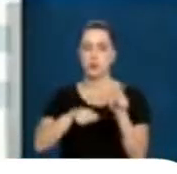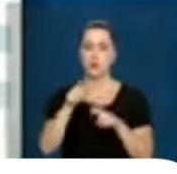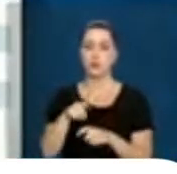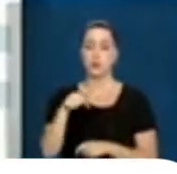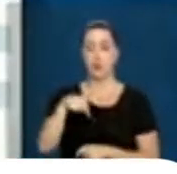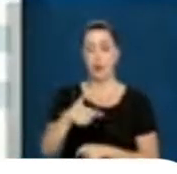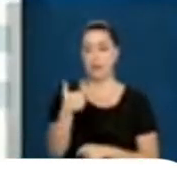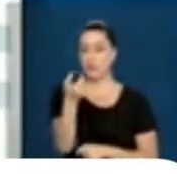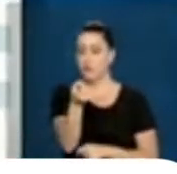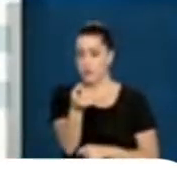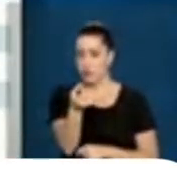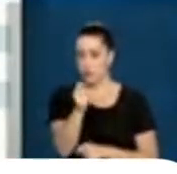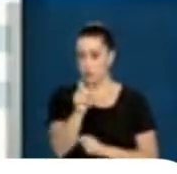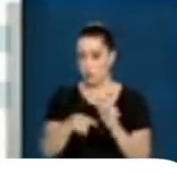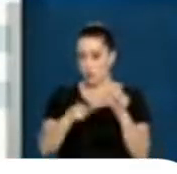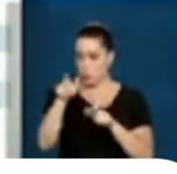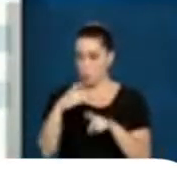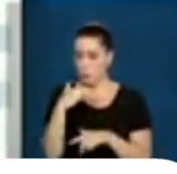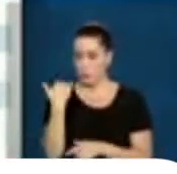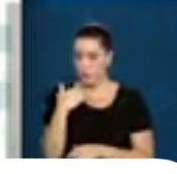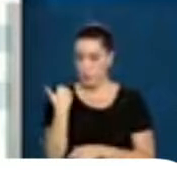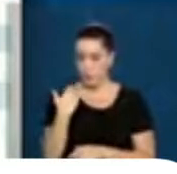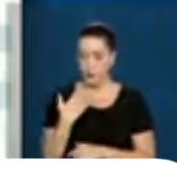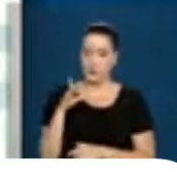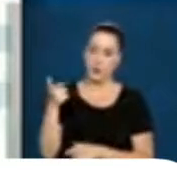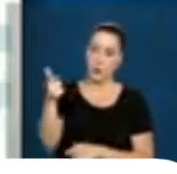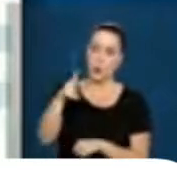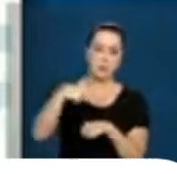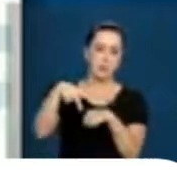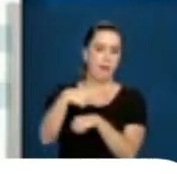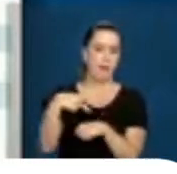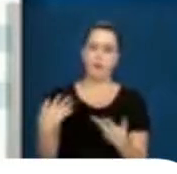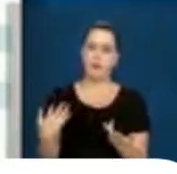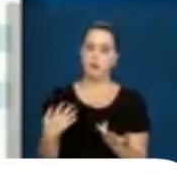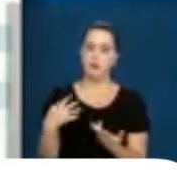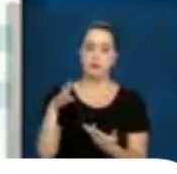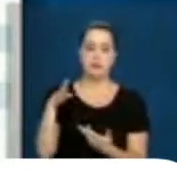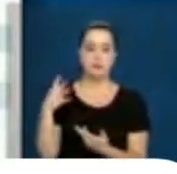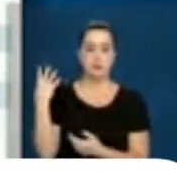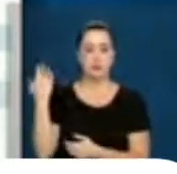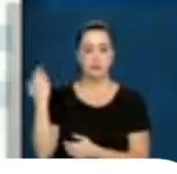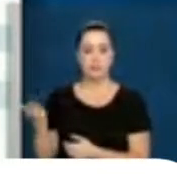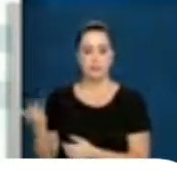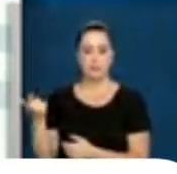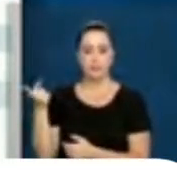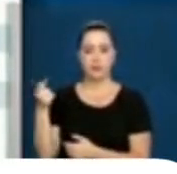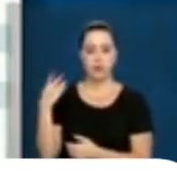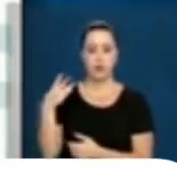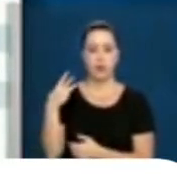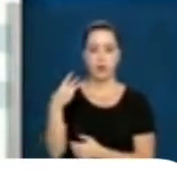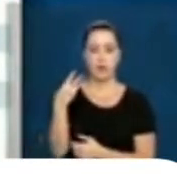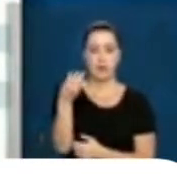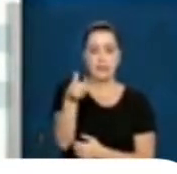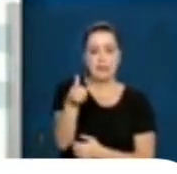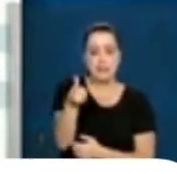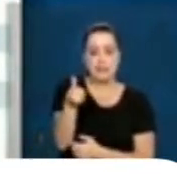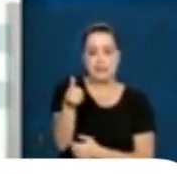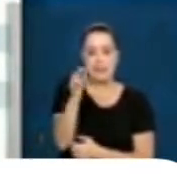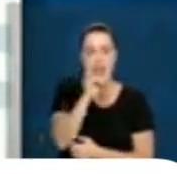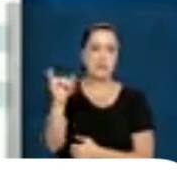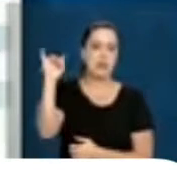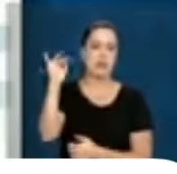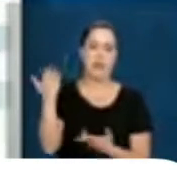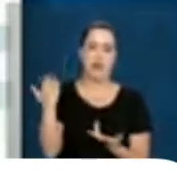de 436, na Alemanha de 67, na Espanha de 482 casos para cada milhão de